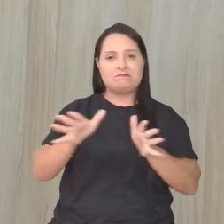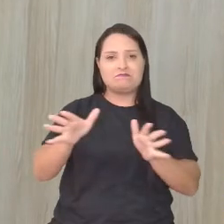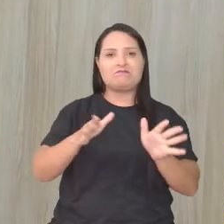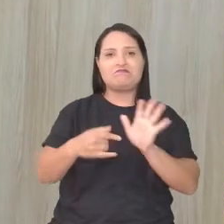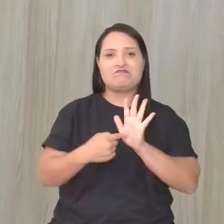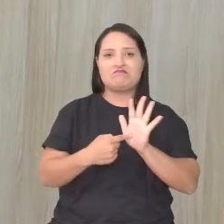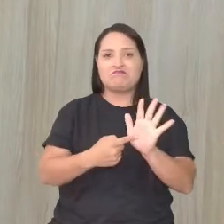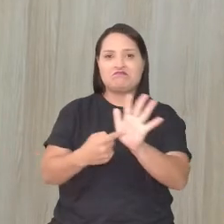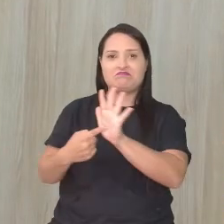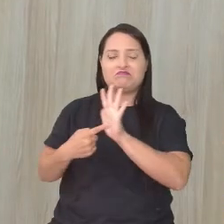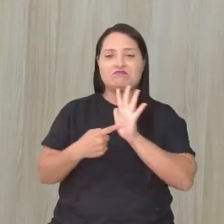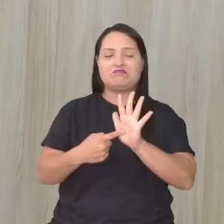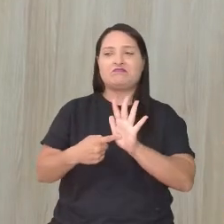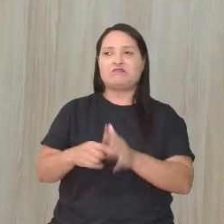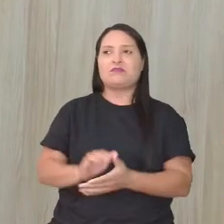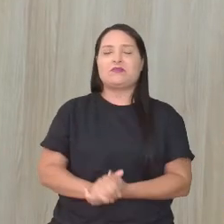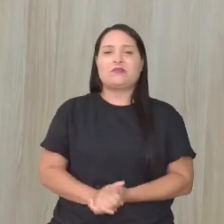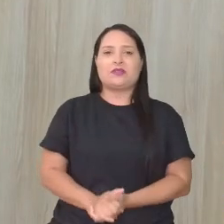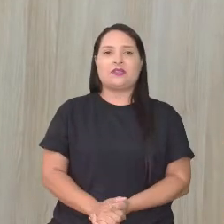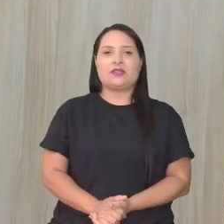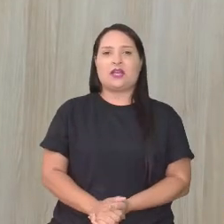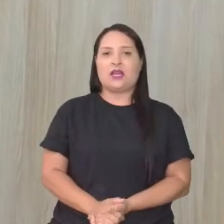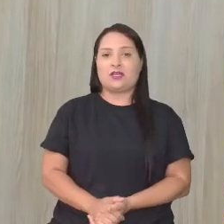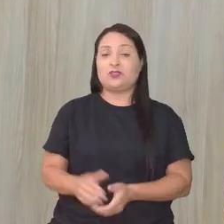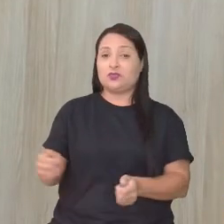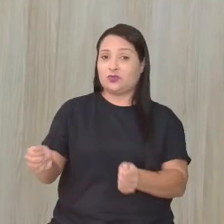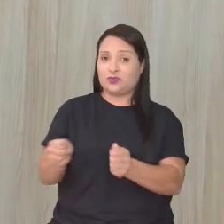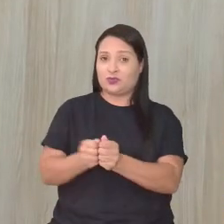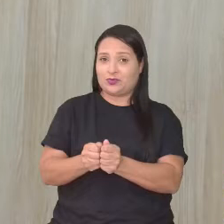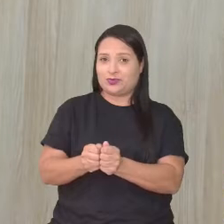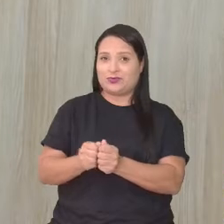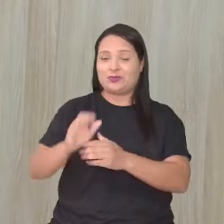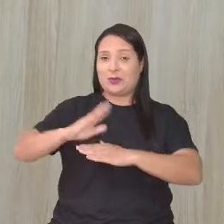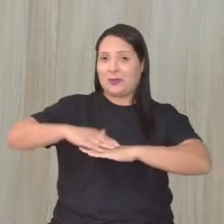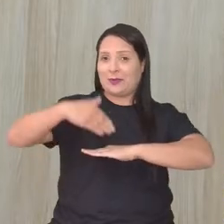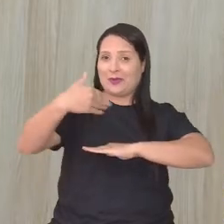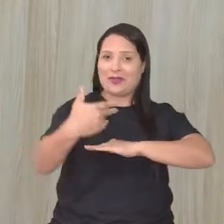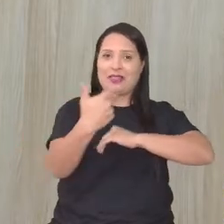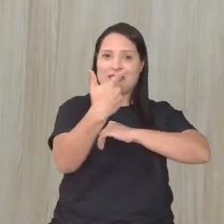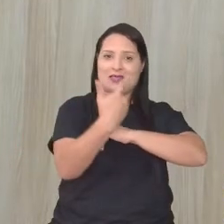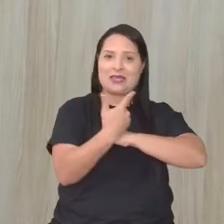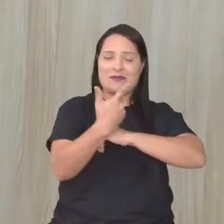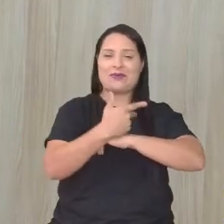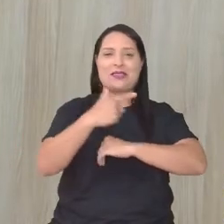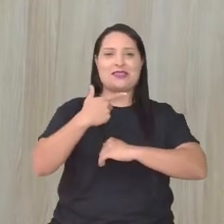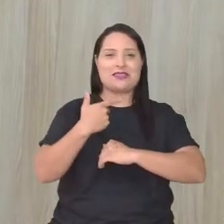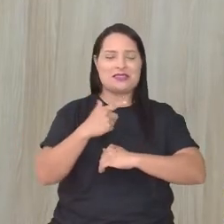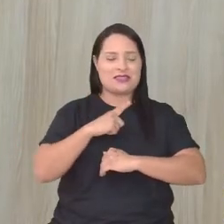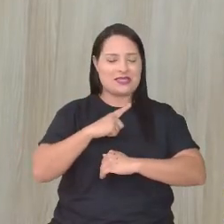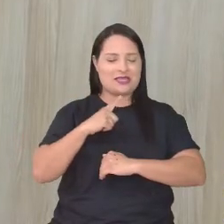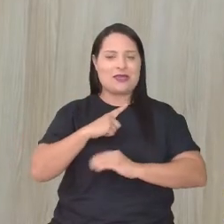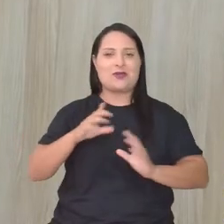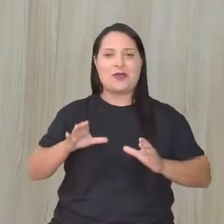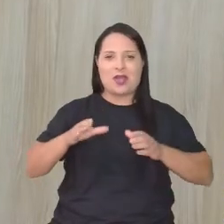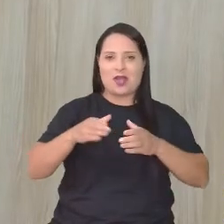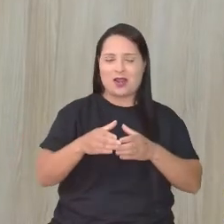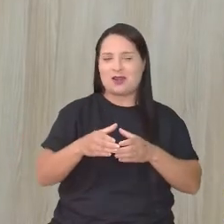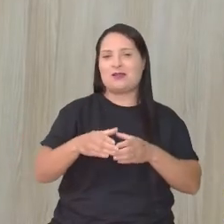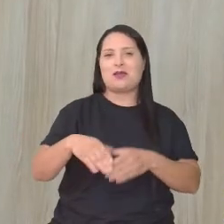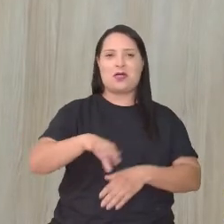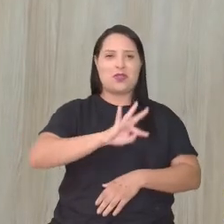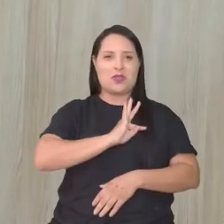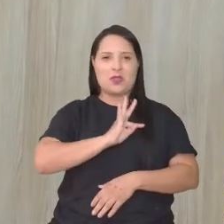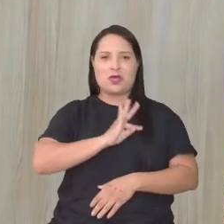certo? E junto também aqui, né, na produção, por trás das câmeras, tem uma galera massa da produção.